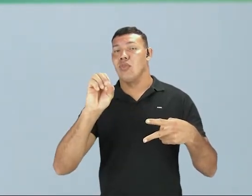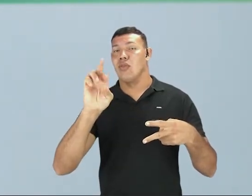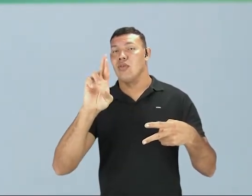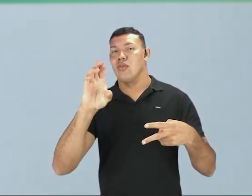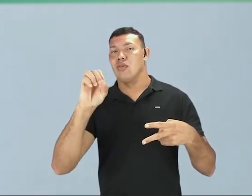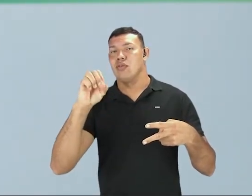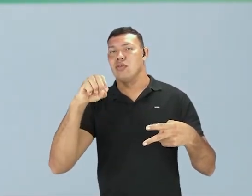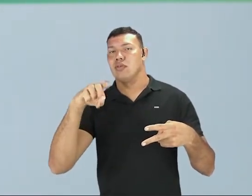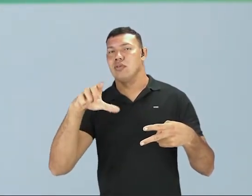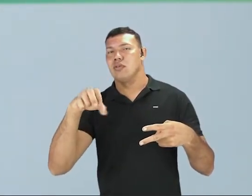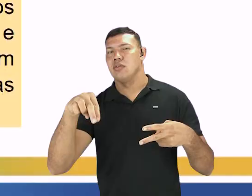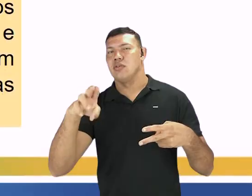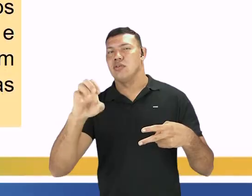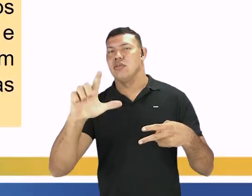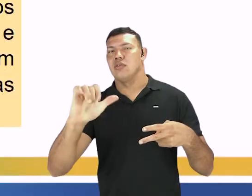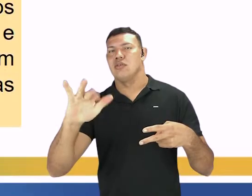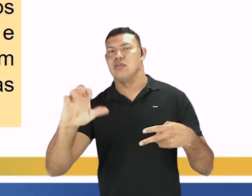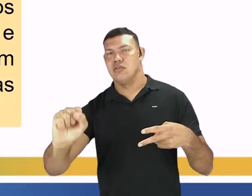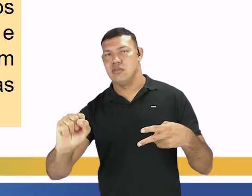coronelismo e o